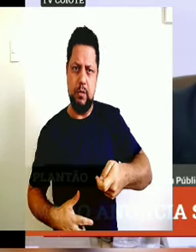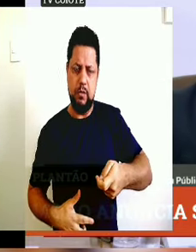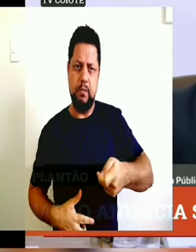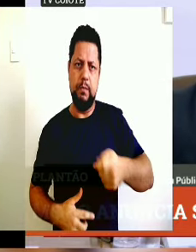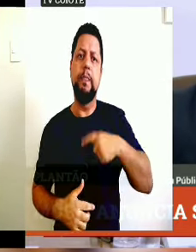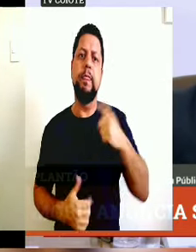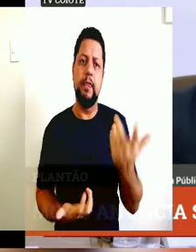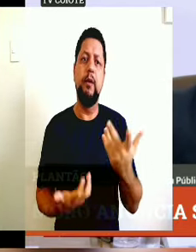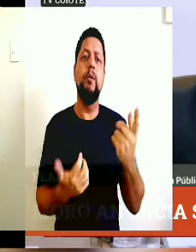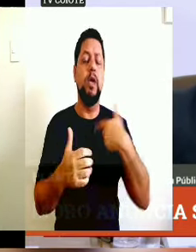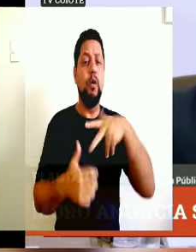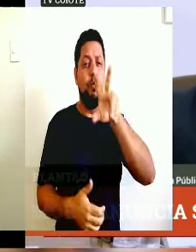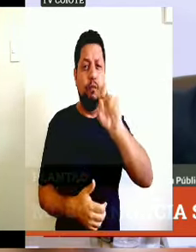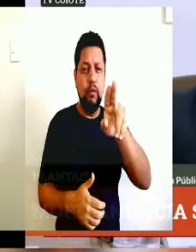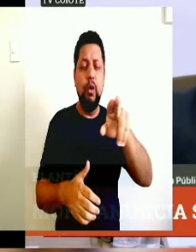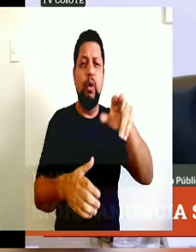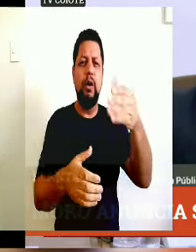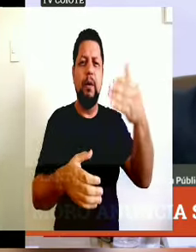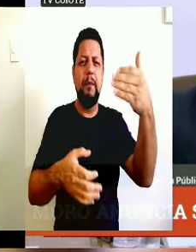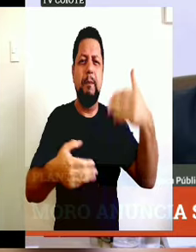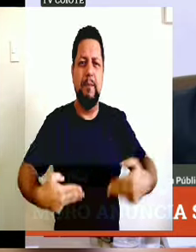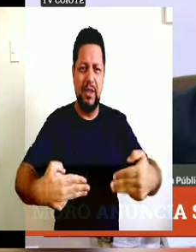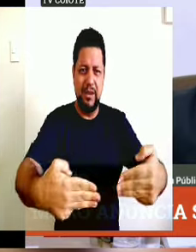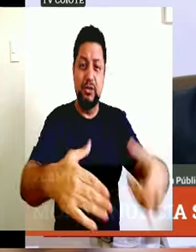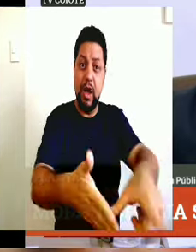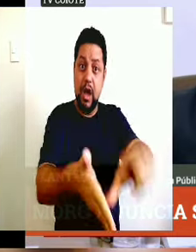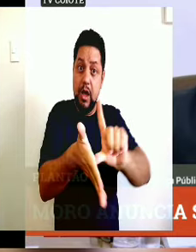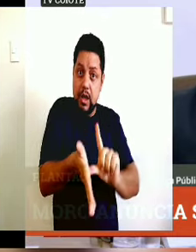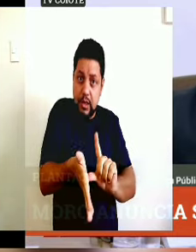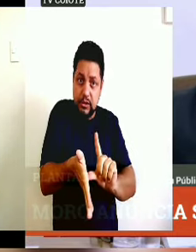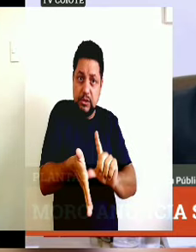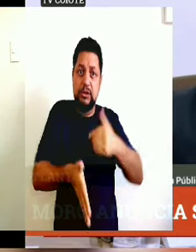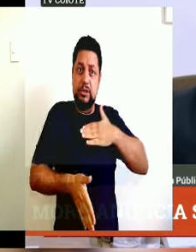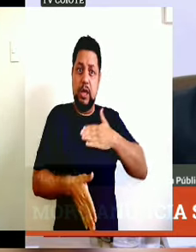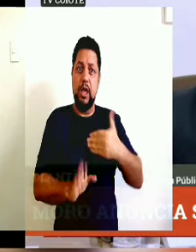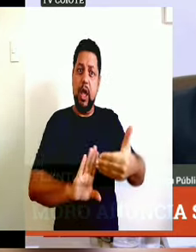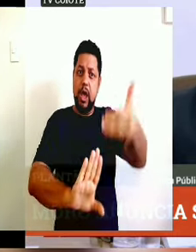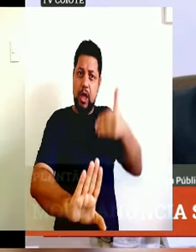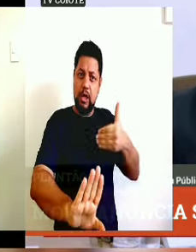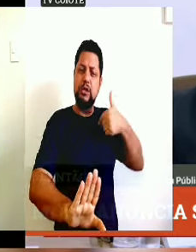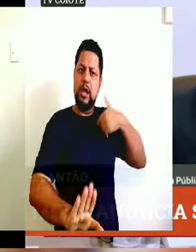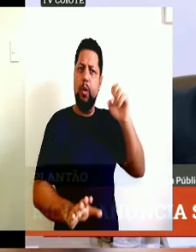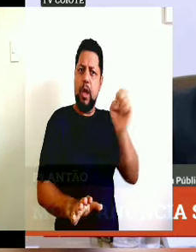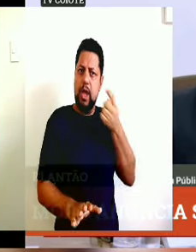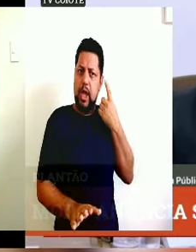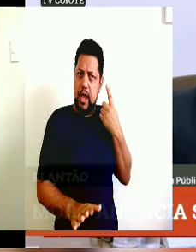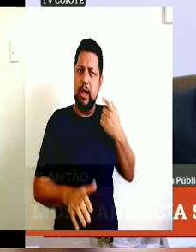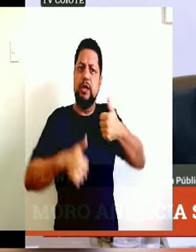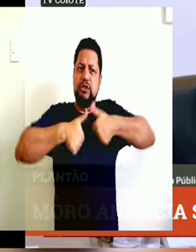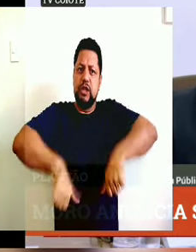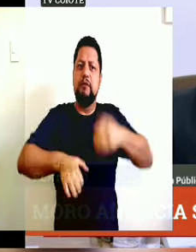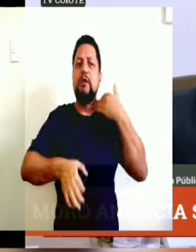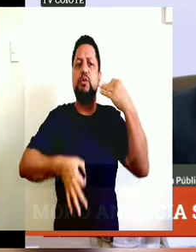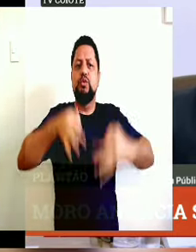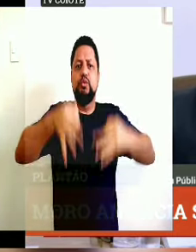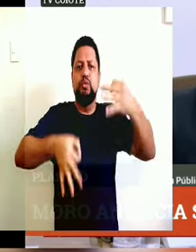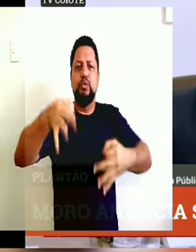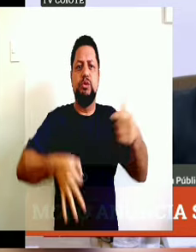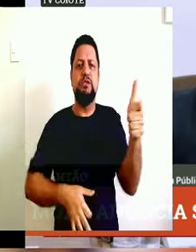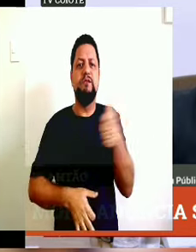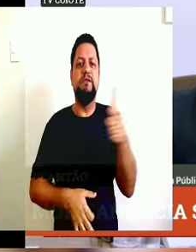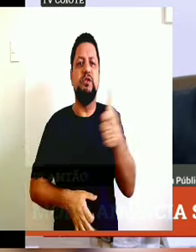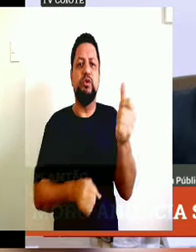Antes de assumir o cargo de Ministro da Justiça e Segurança Pública, eu fui juiz, né, juiz federal por 22